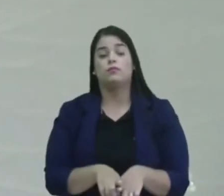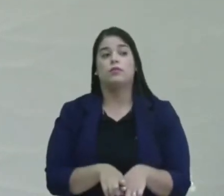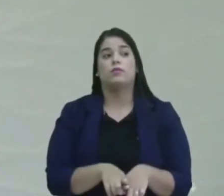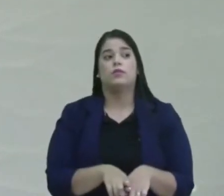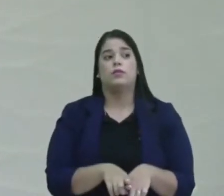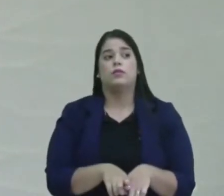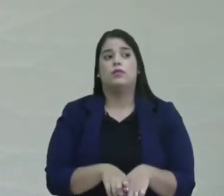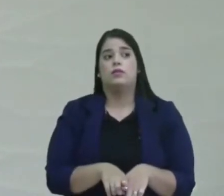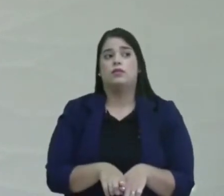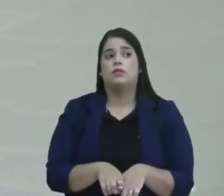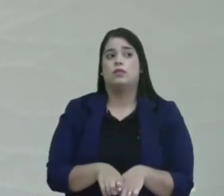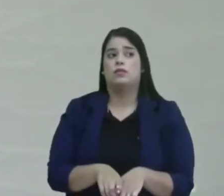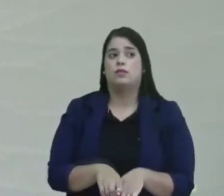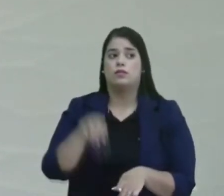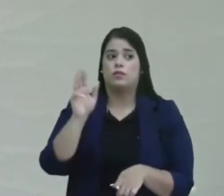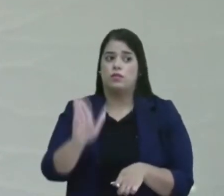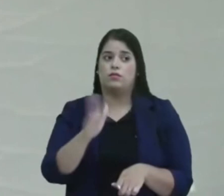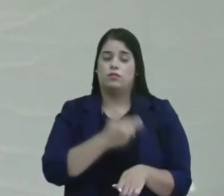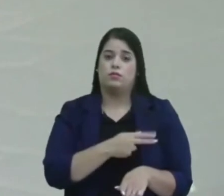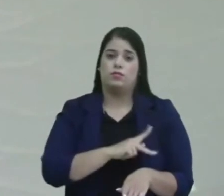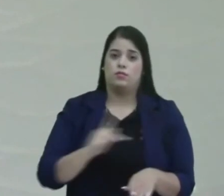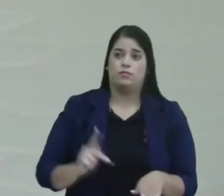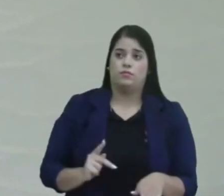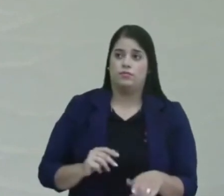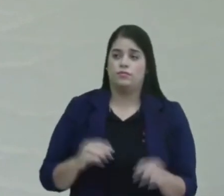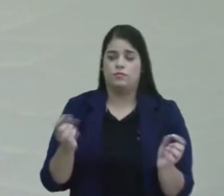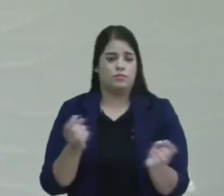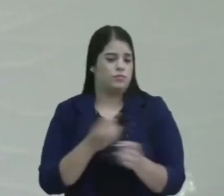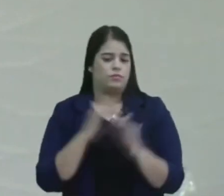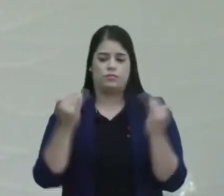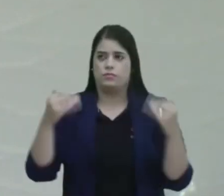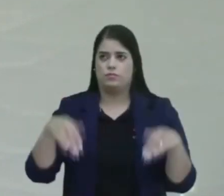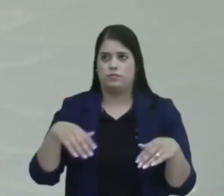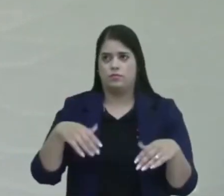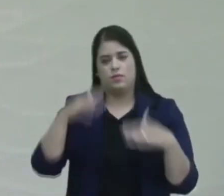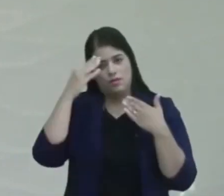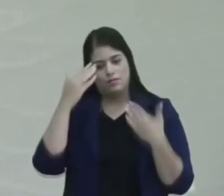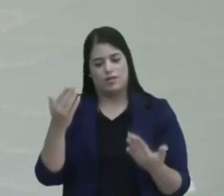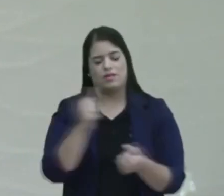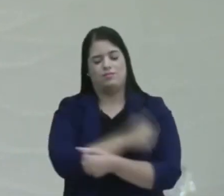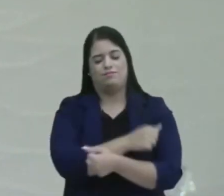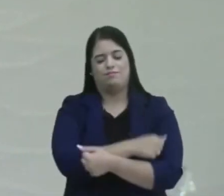e apoiado pelo presidente Lula no nosso estado. Sem mais para o momento, quero agradecer a atenção de todos, um grande abraço e até um próximo momento, se Deus quiser.